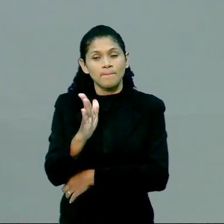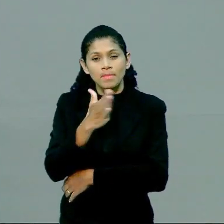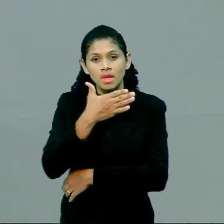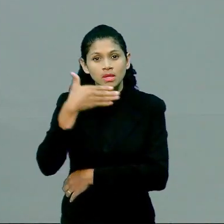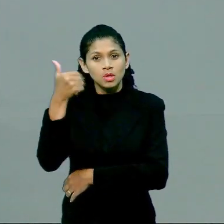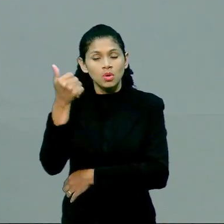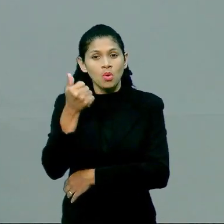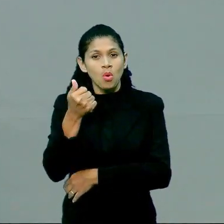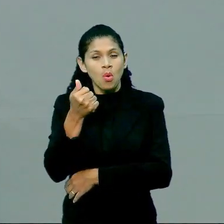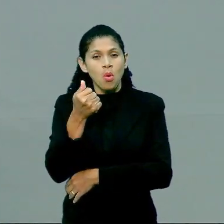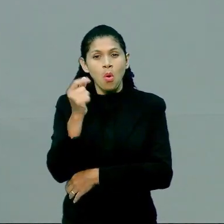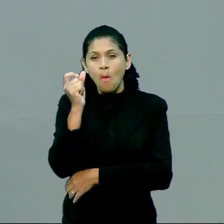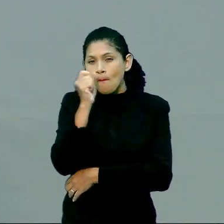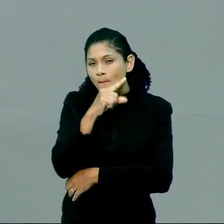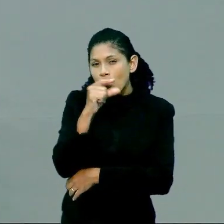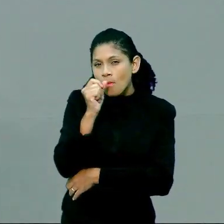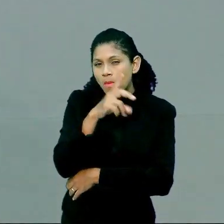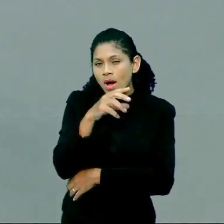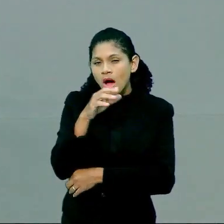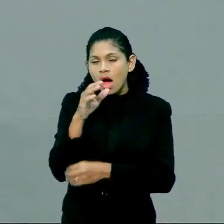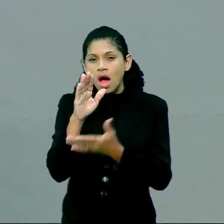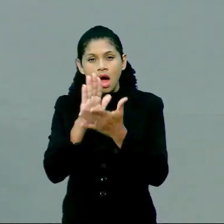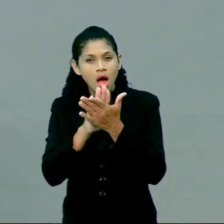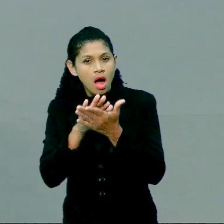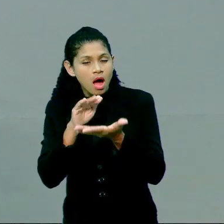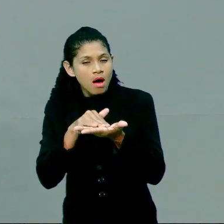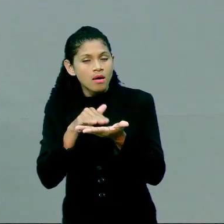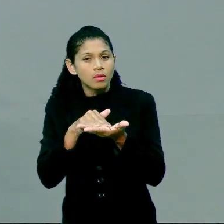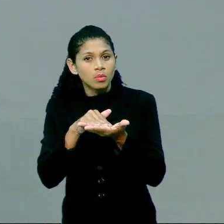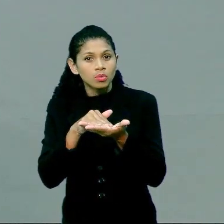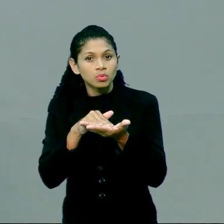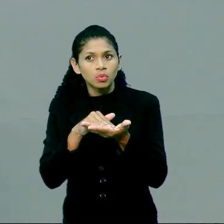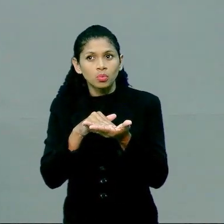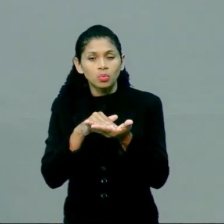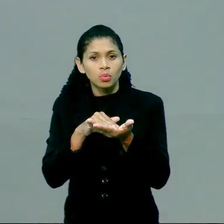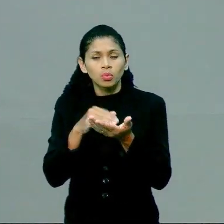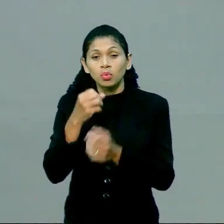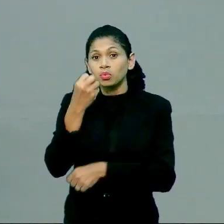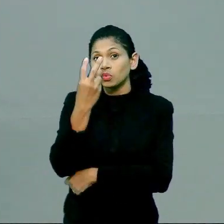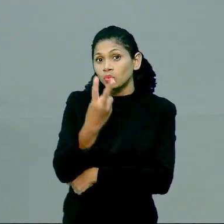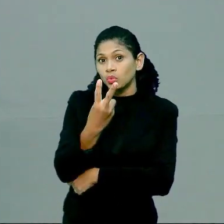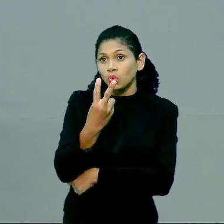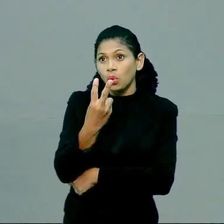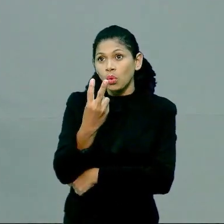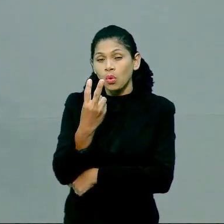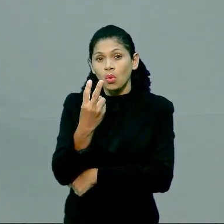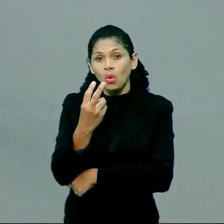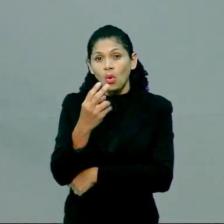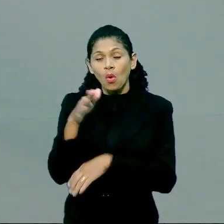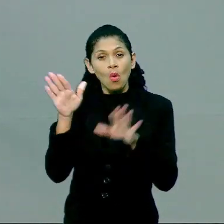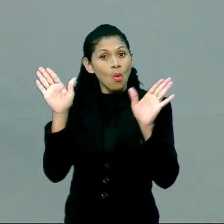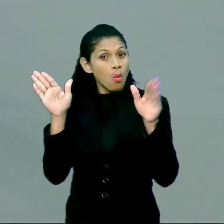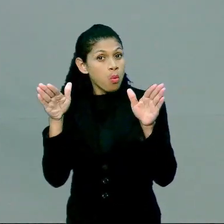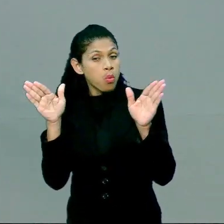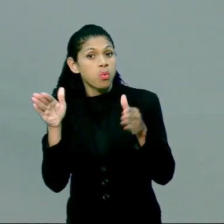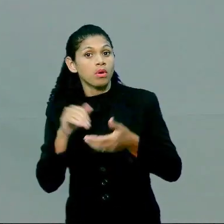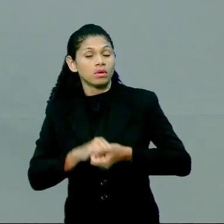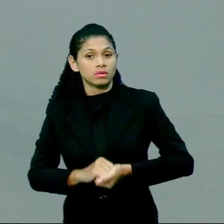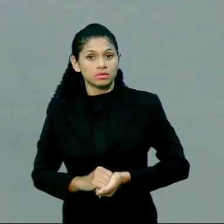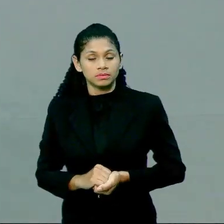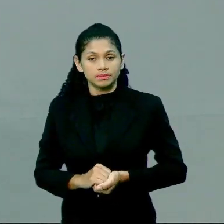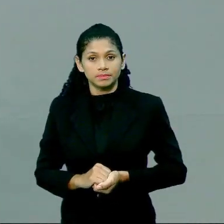voando a professora eu lembro mas vale um passo na mão é quando a gente tem tá querendo muito